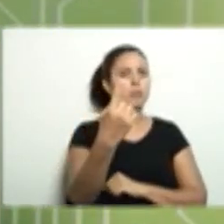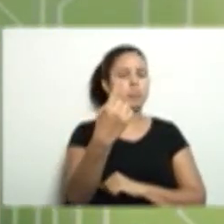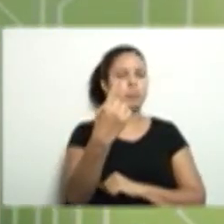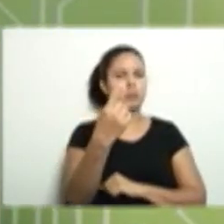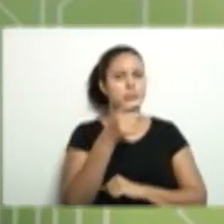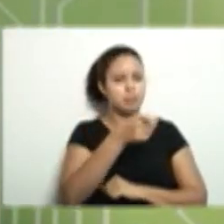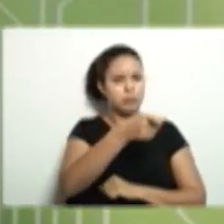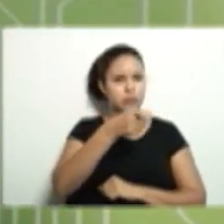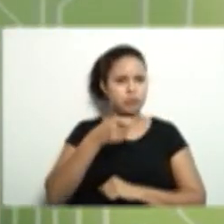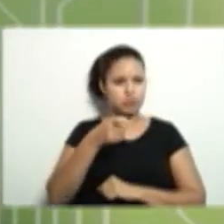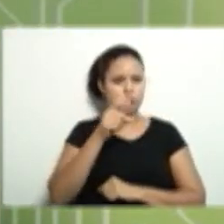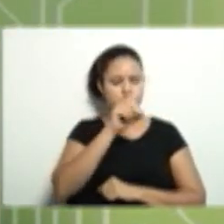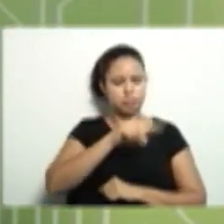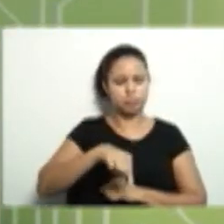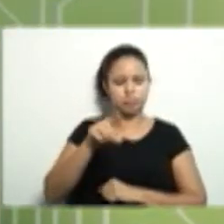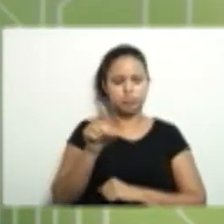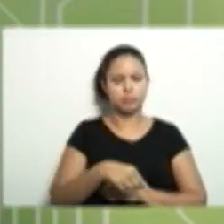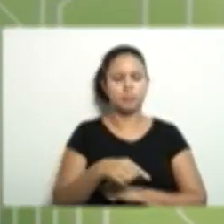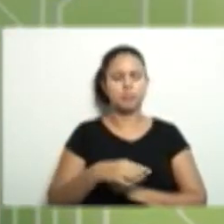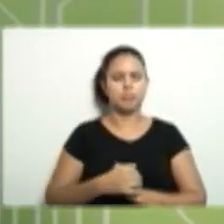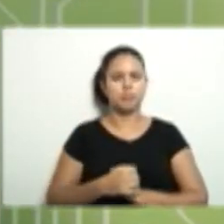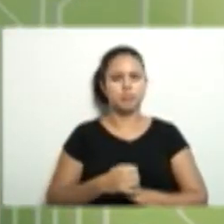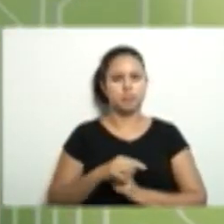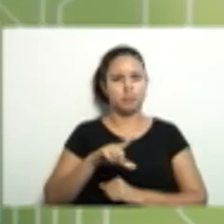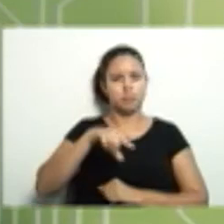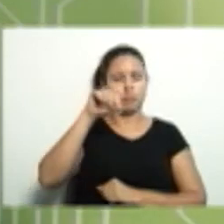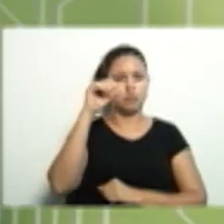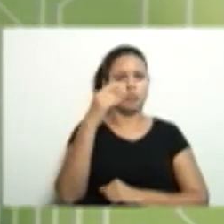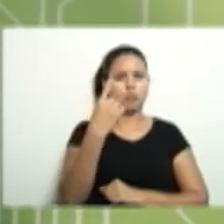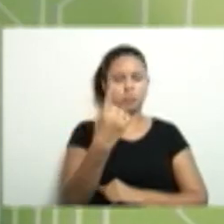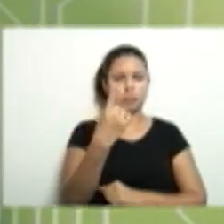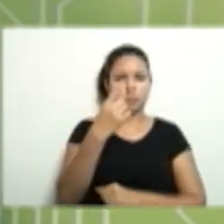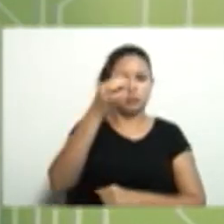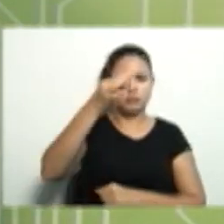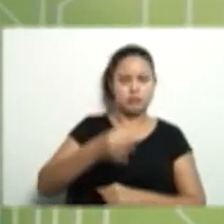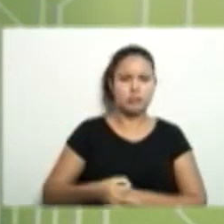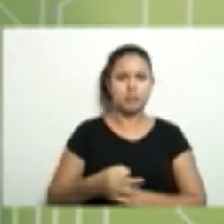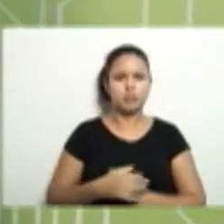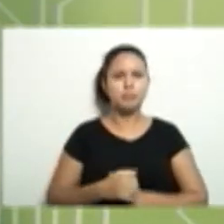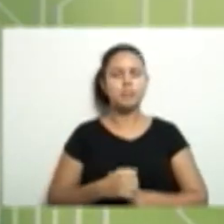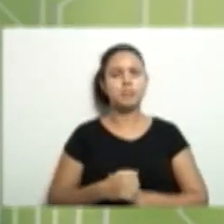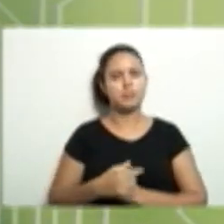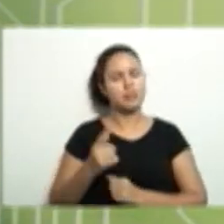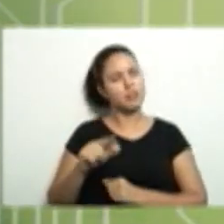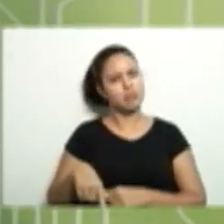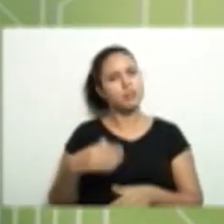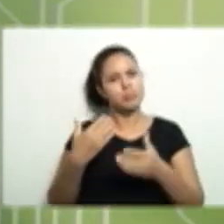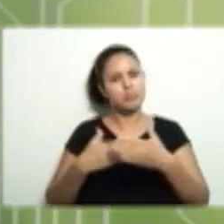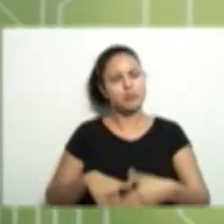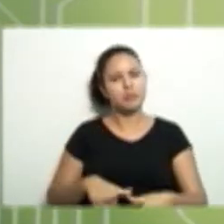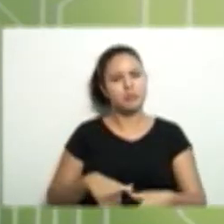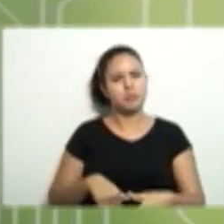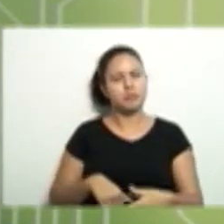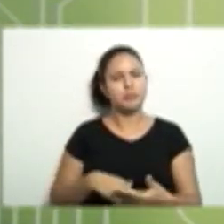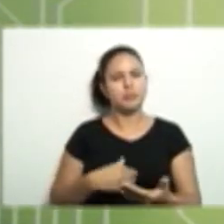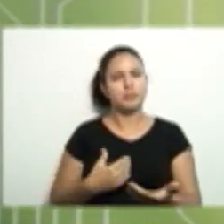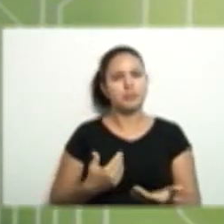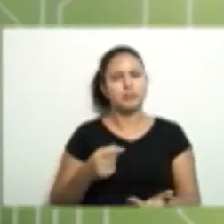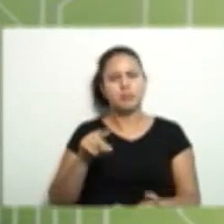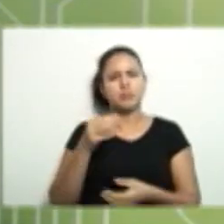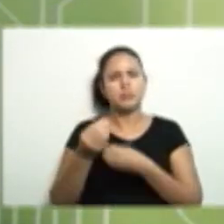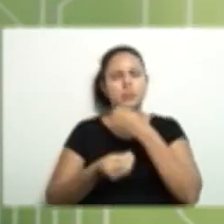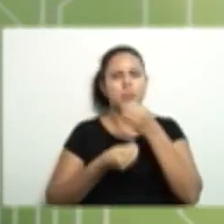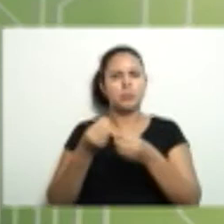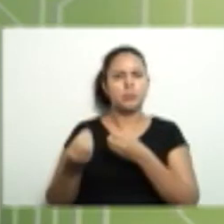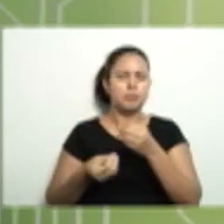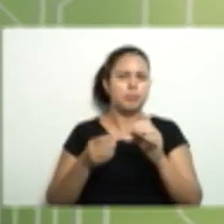ter 5 escolhas para marcar apenas uma correta. Então, lembrando que vai ser um teste para você conhecer o modelo das nossas perguntas, o